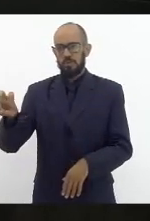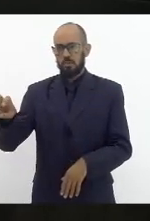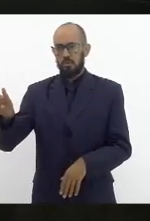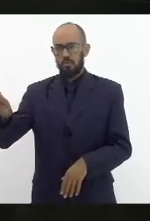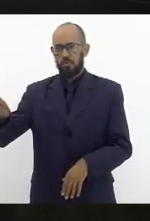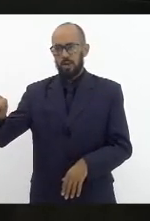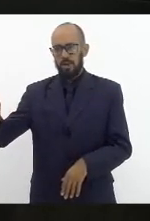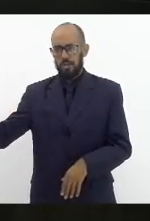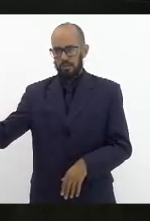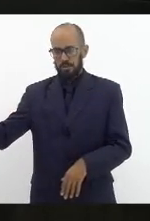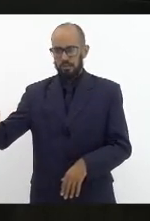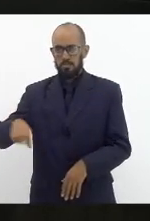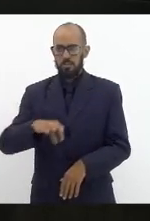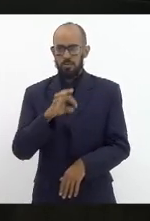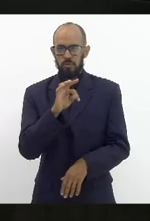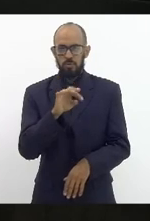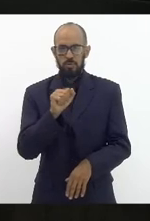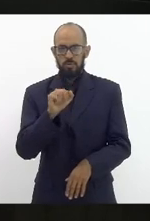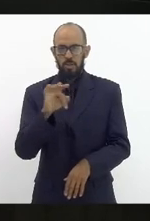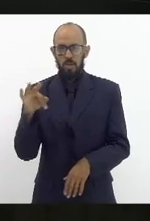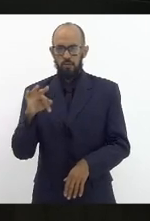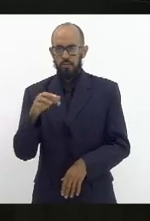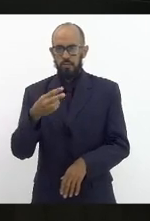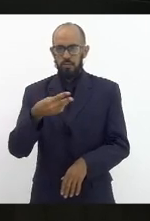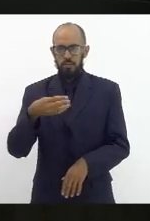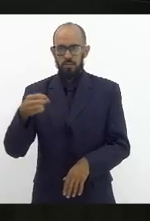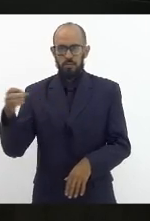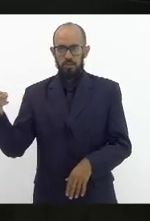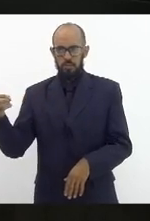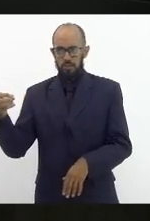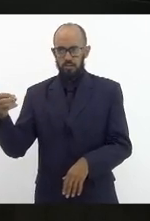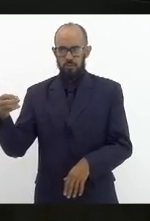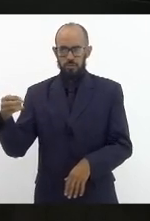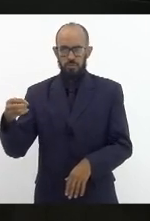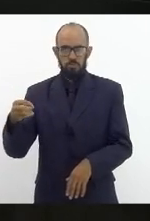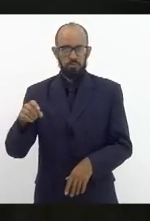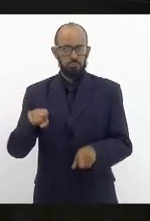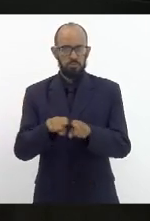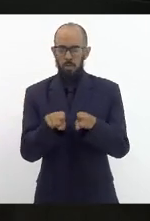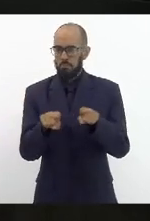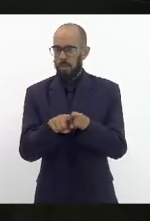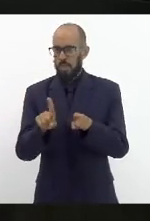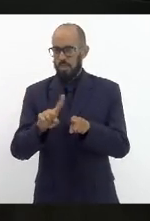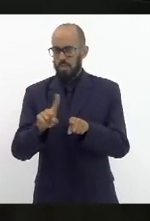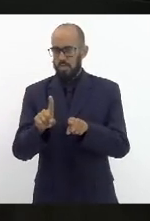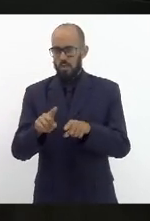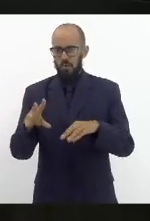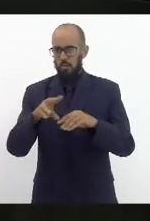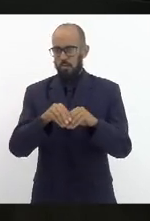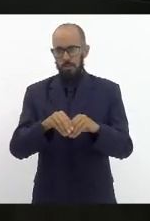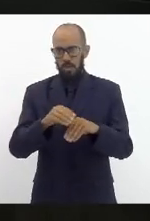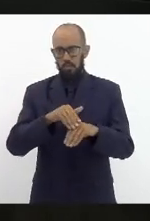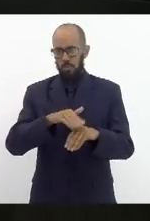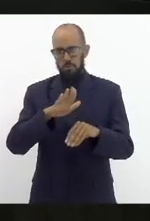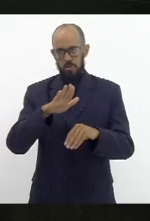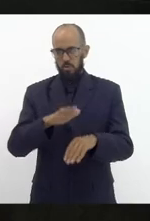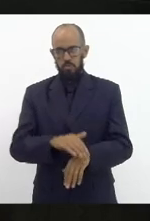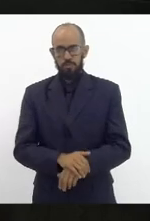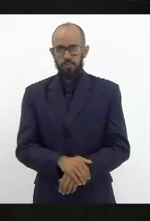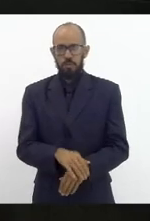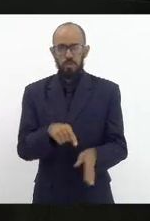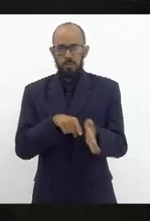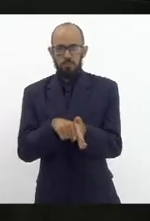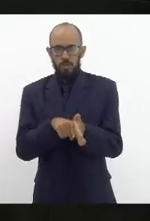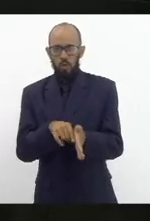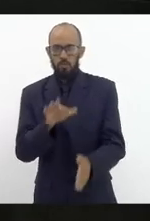para o TAF previstas no edital 300 e também não aumentou nesse acréscimo feito pelo governador. Inspetor de